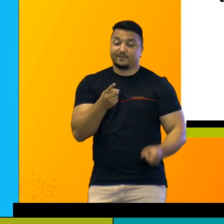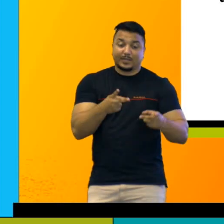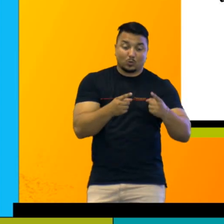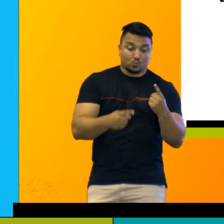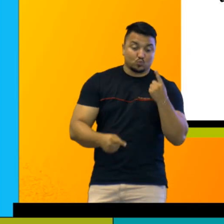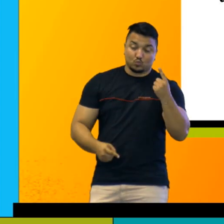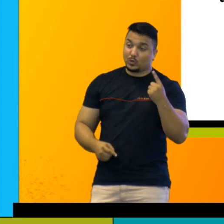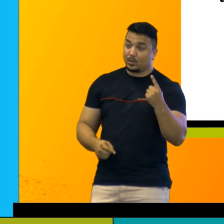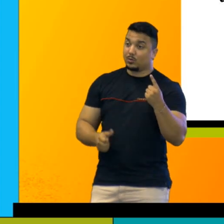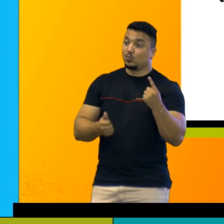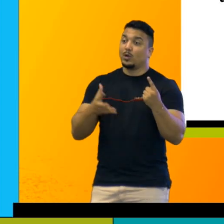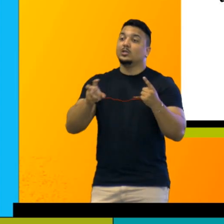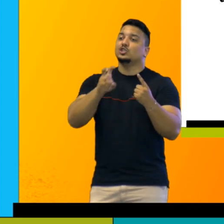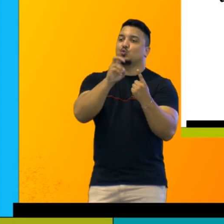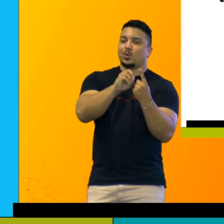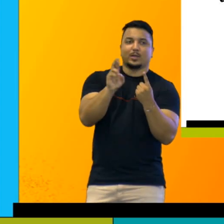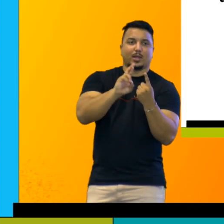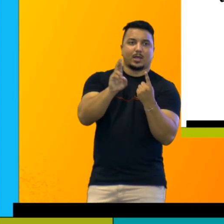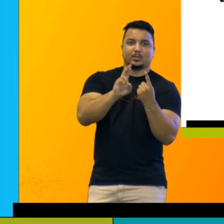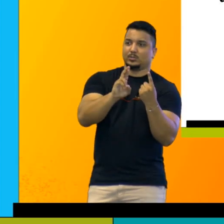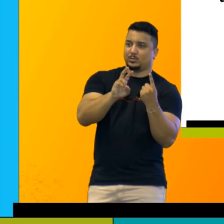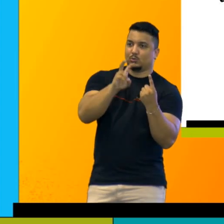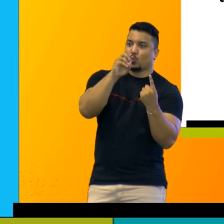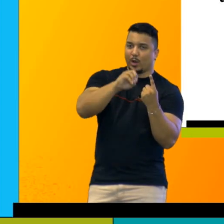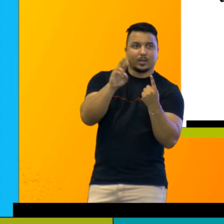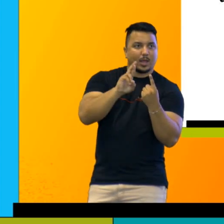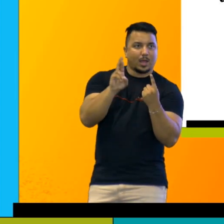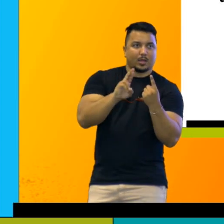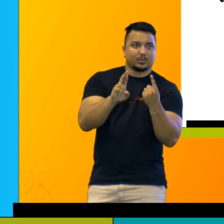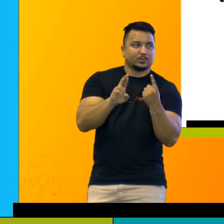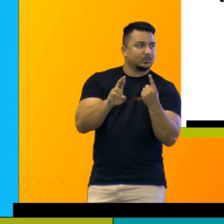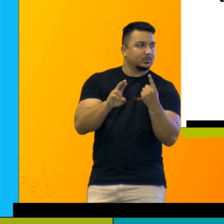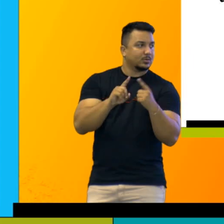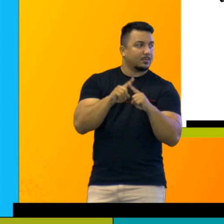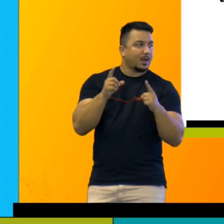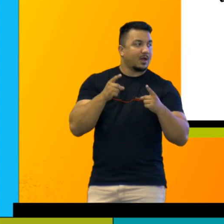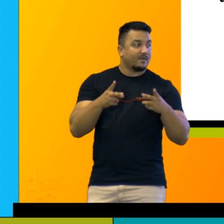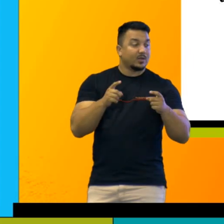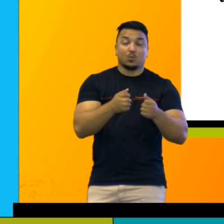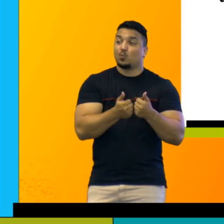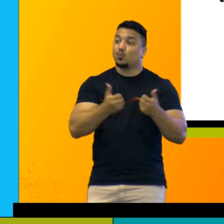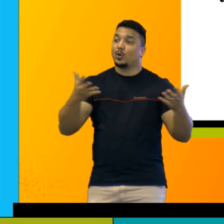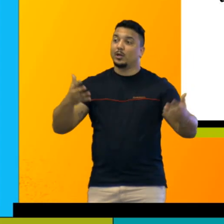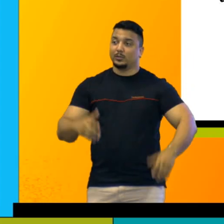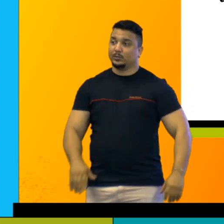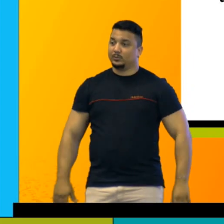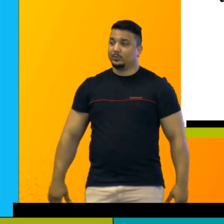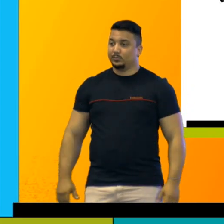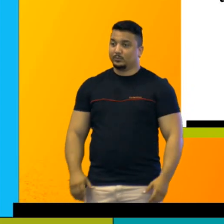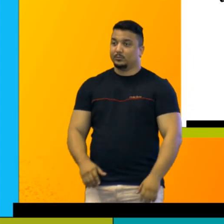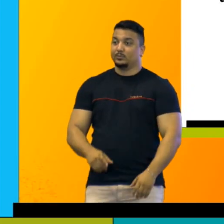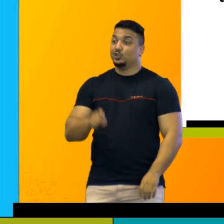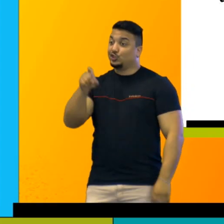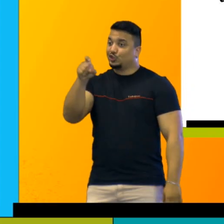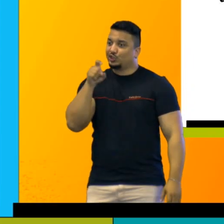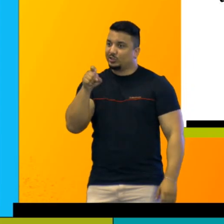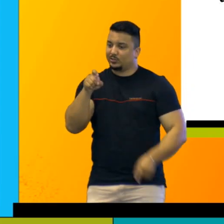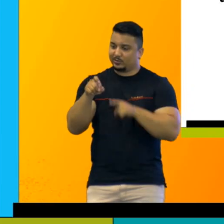saca? 50 reais. Mas ele vendeu quantas sacas?